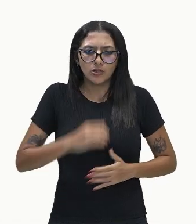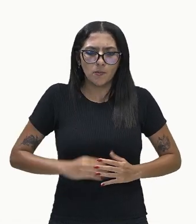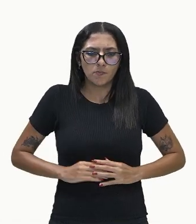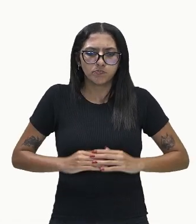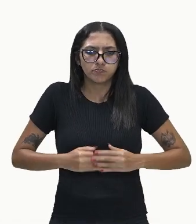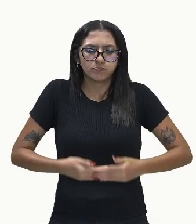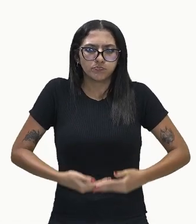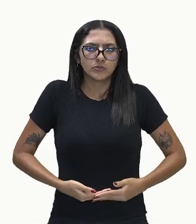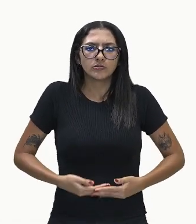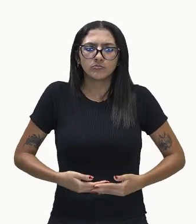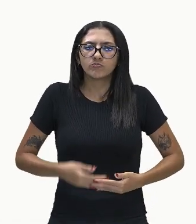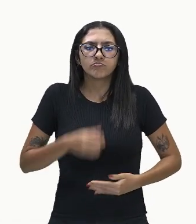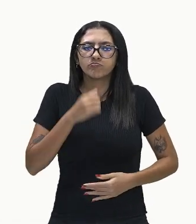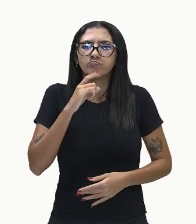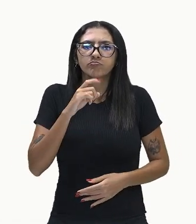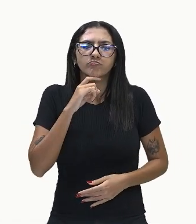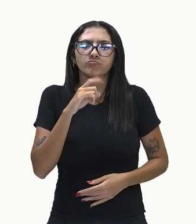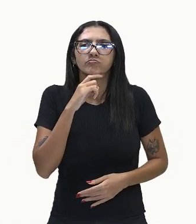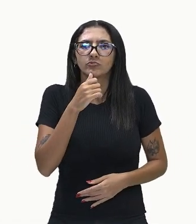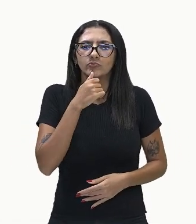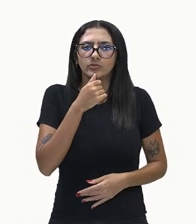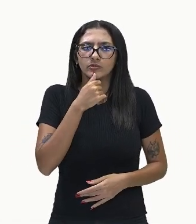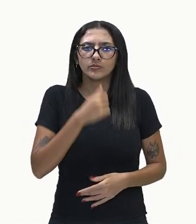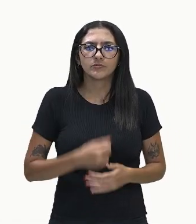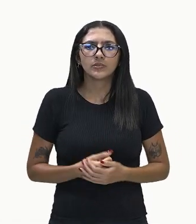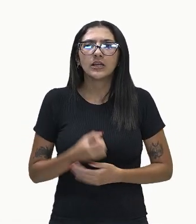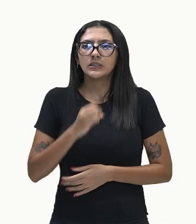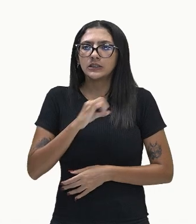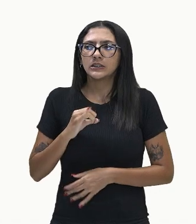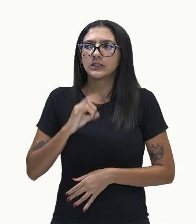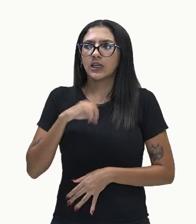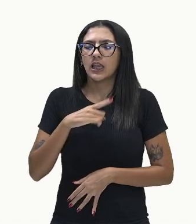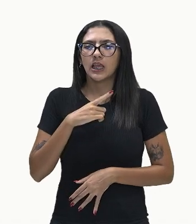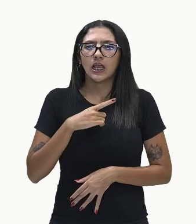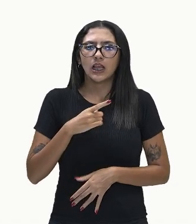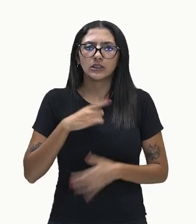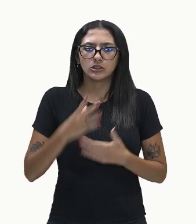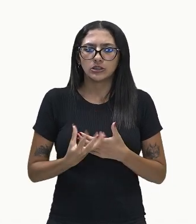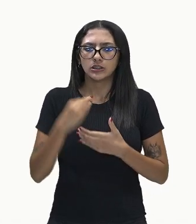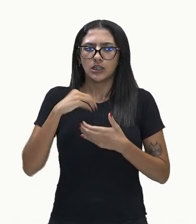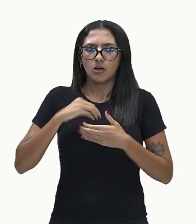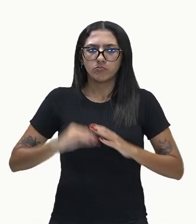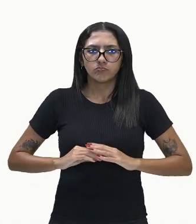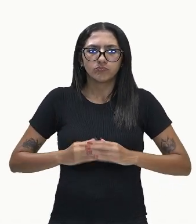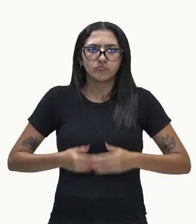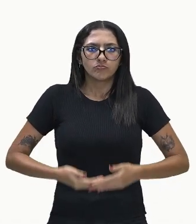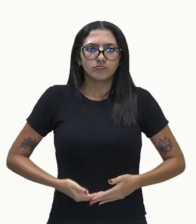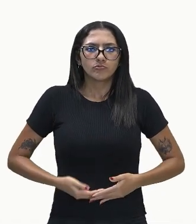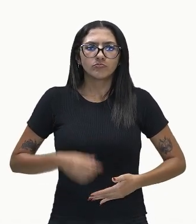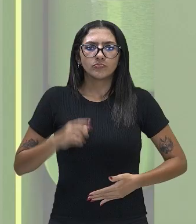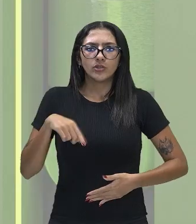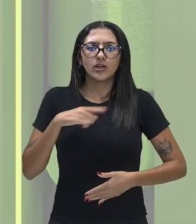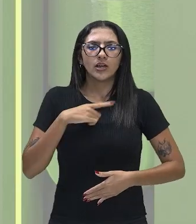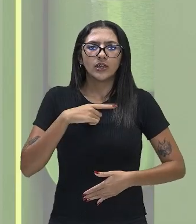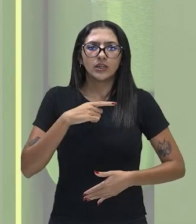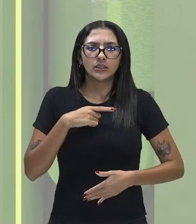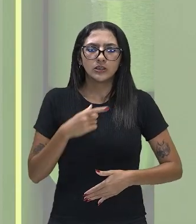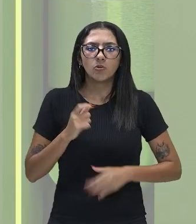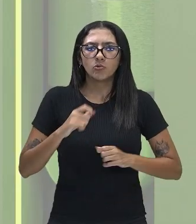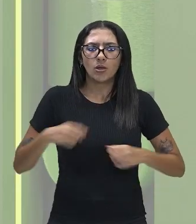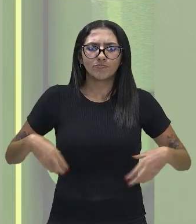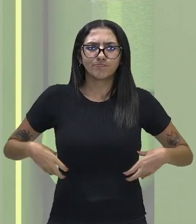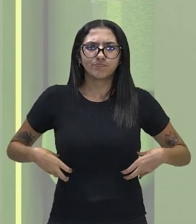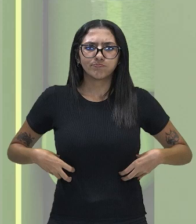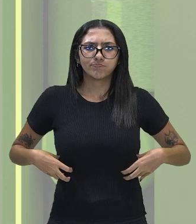abdominal do bebê. E se ele está comprimido dentro da caixa torácica, o que está comprimido junto com ele? O pulmão. Então,